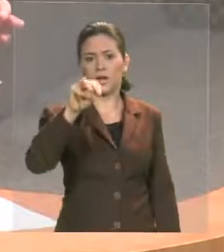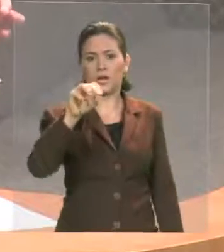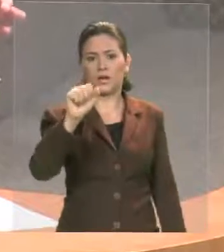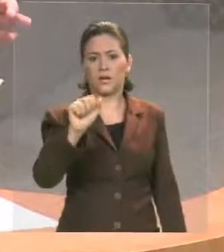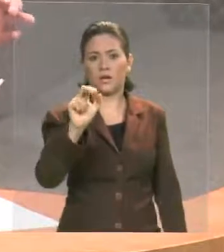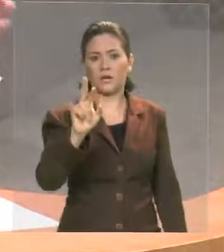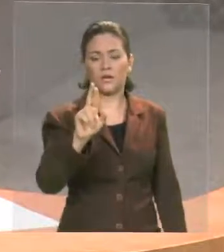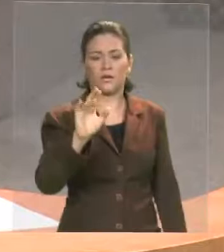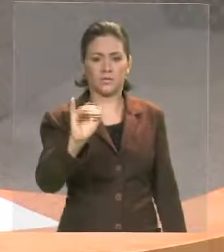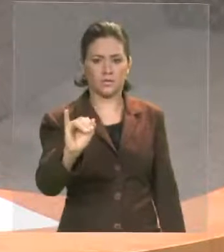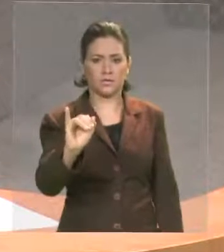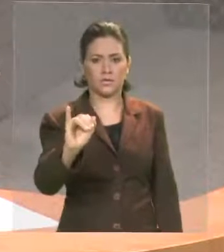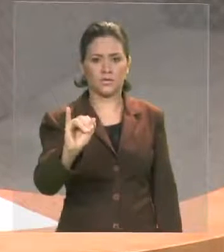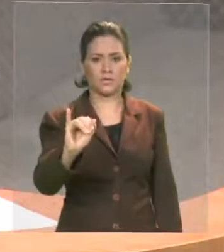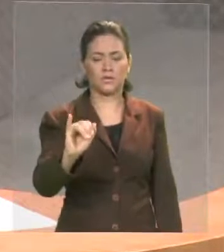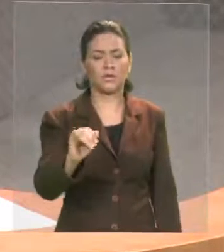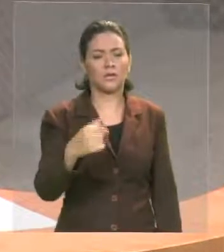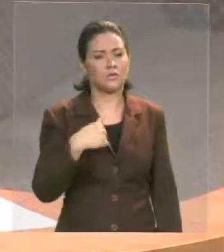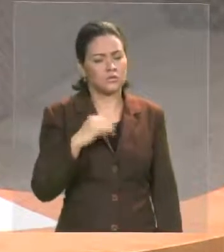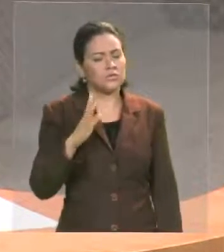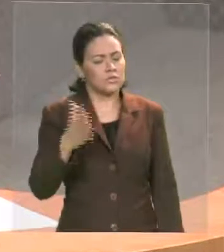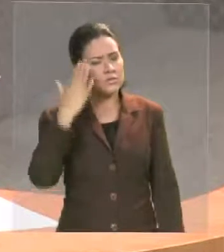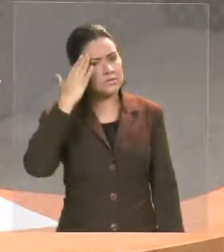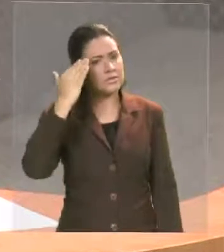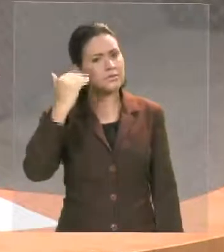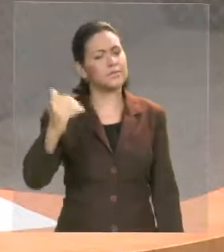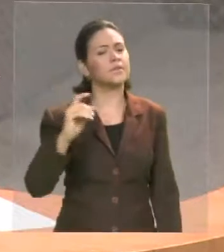surpreendemos com o número da aprovação.